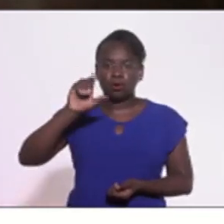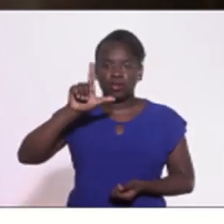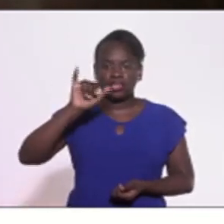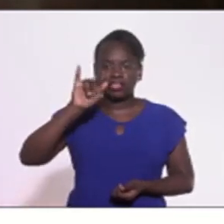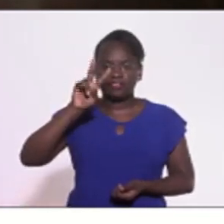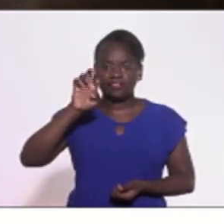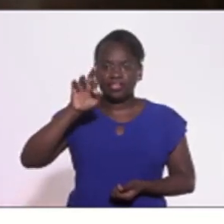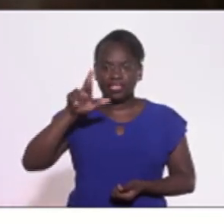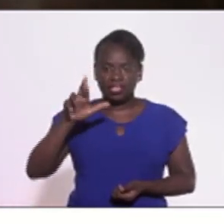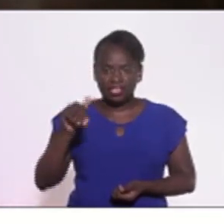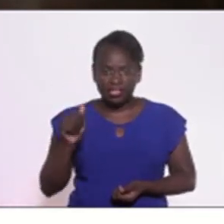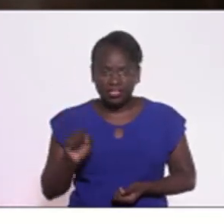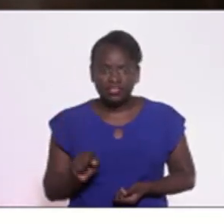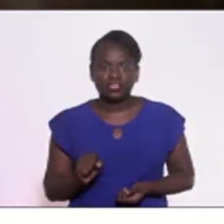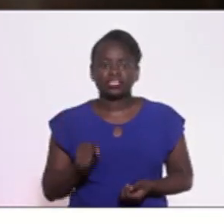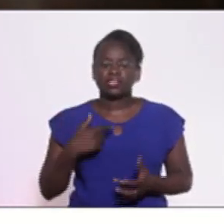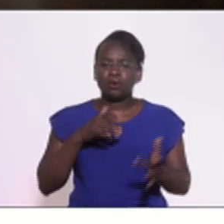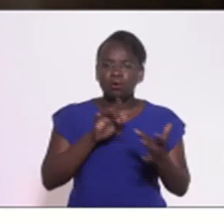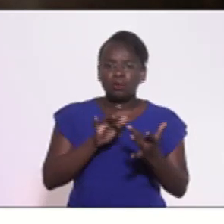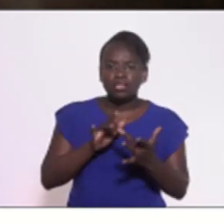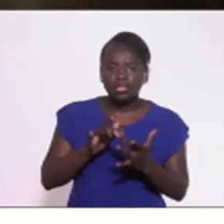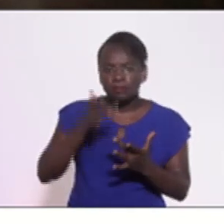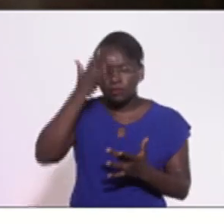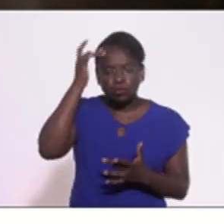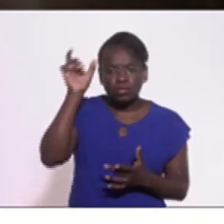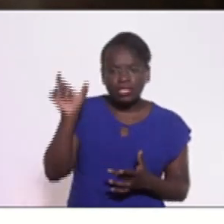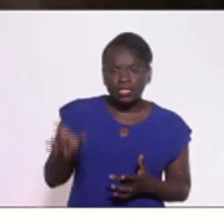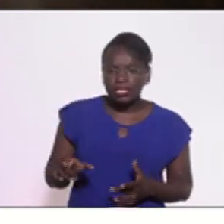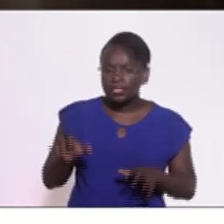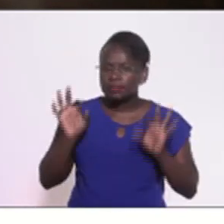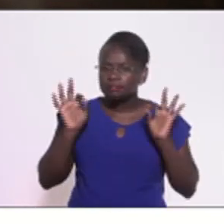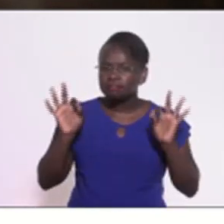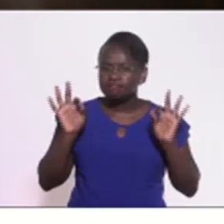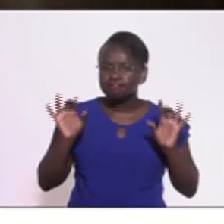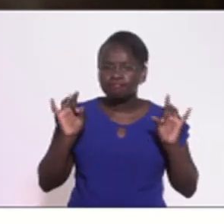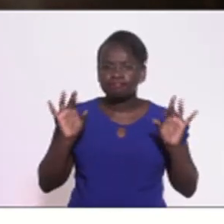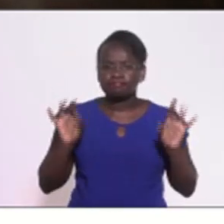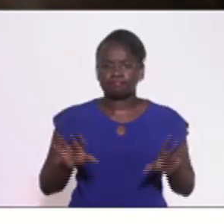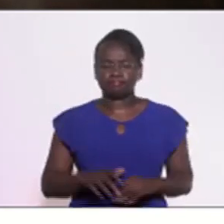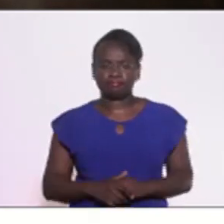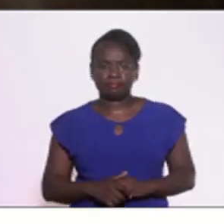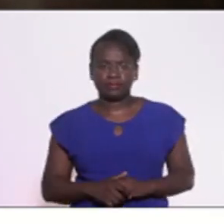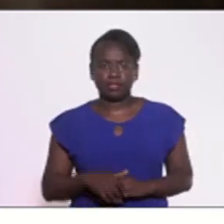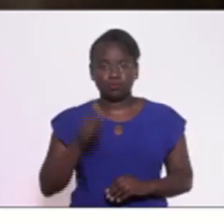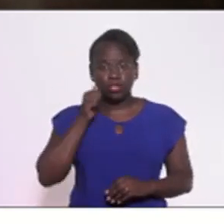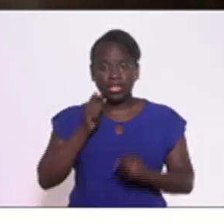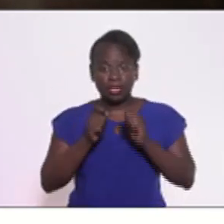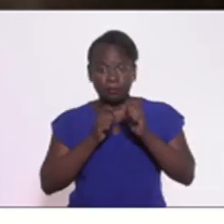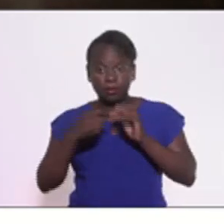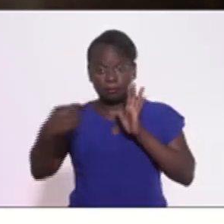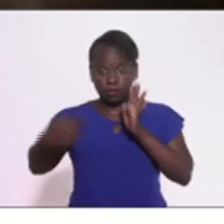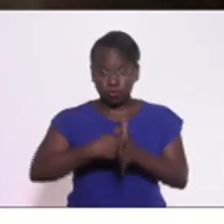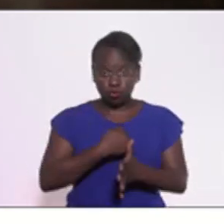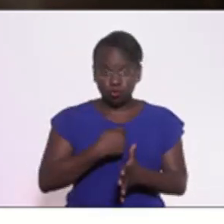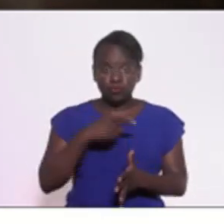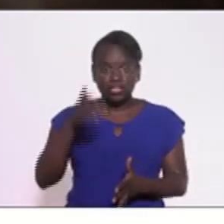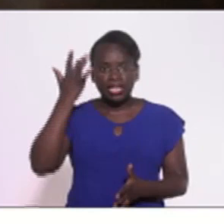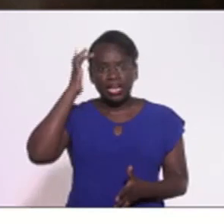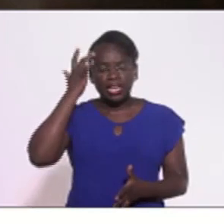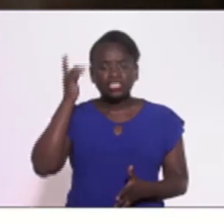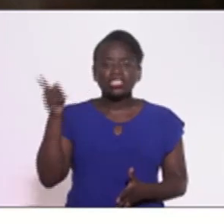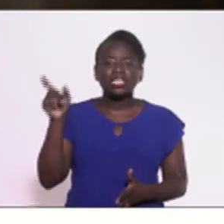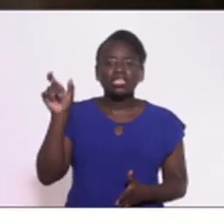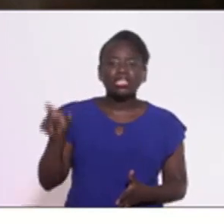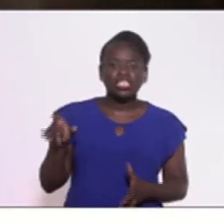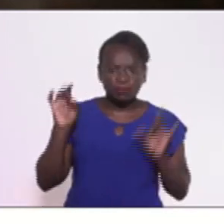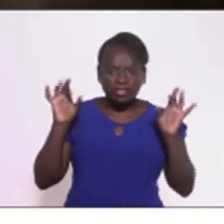Oliveiras, e aí eu fui tendo contato com esse ser humano especialíssimo. A repórter me perguntou, você acha do